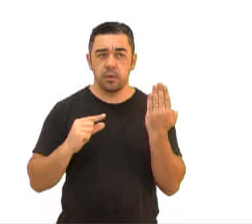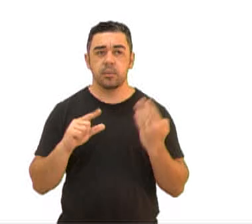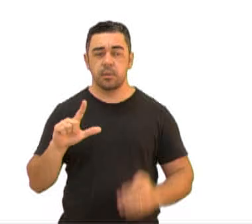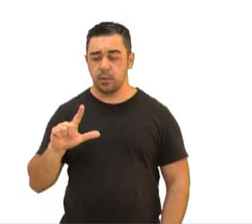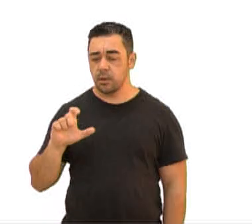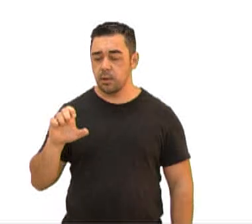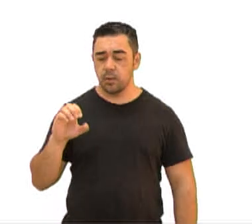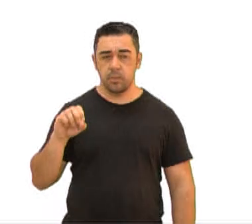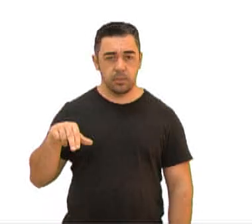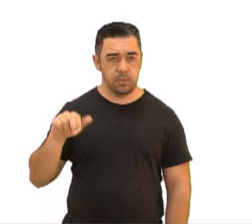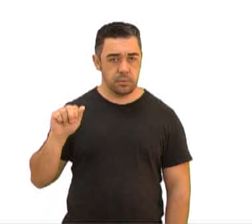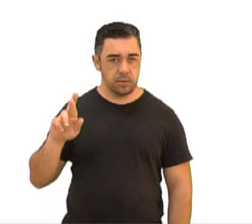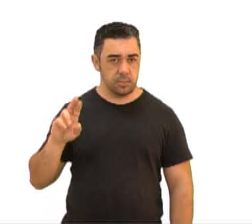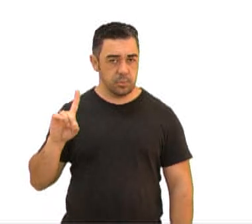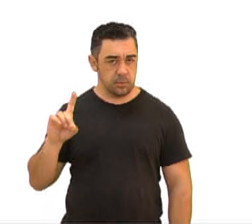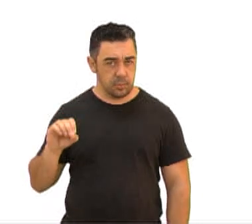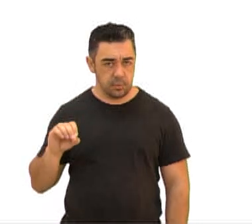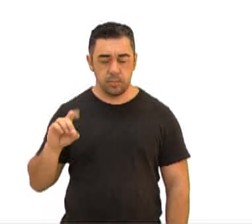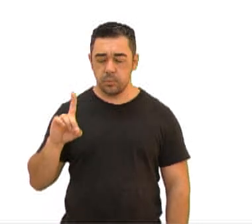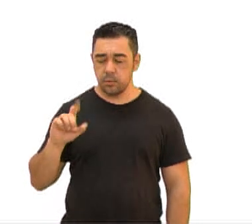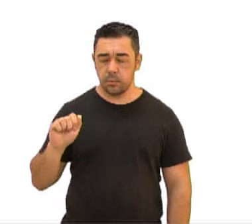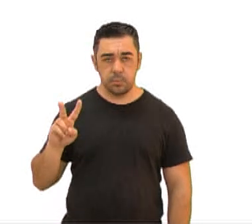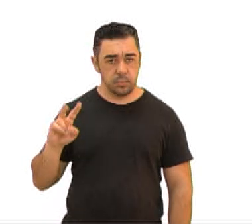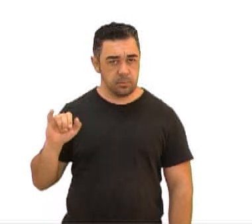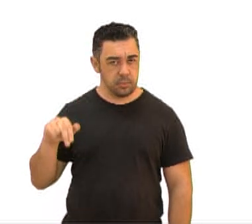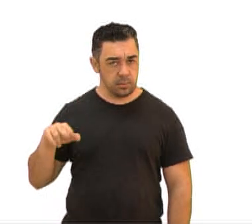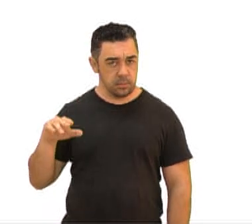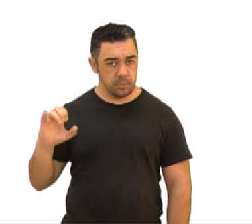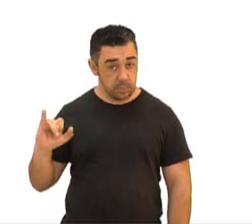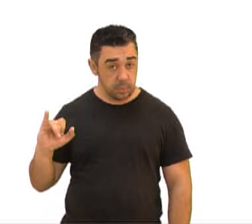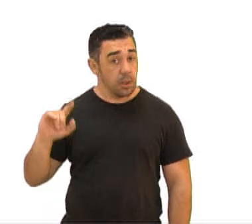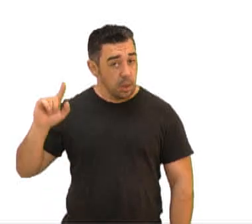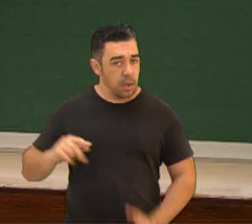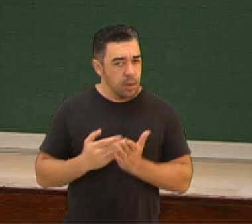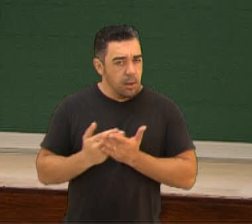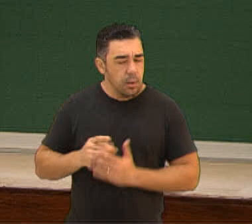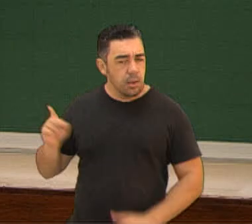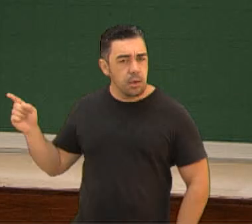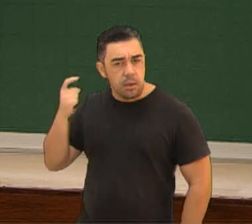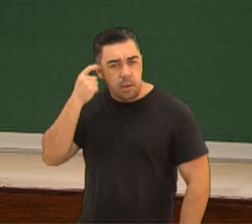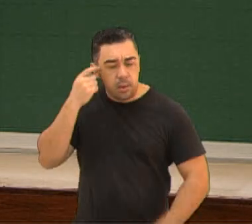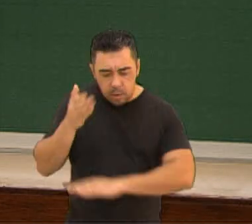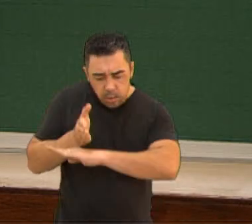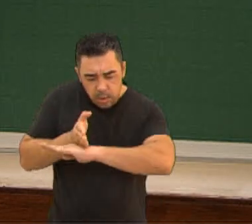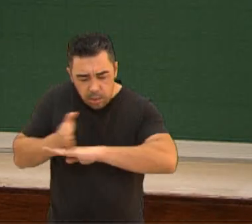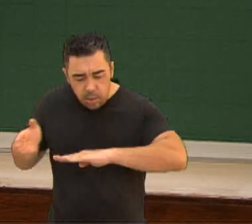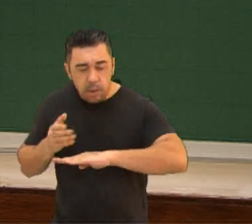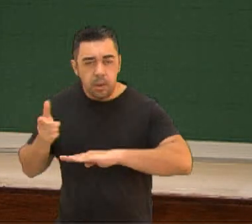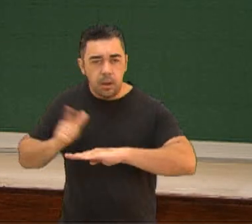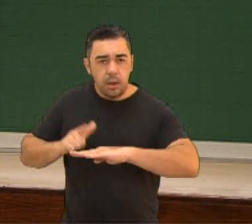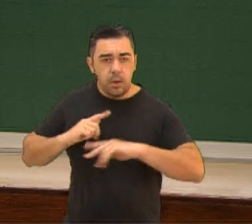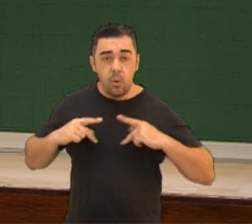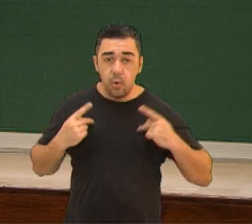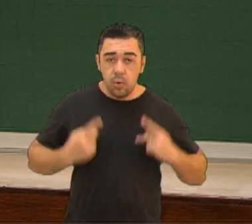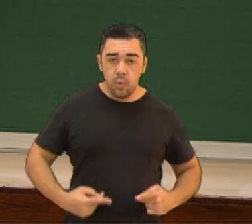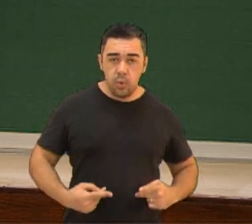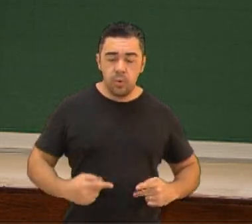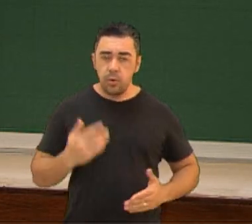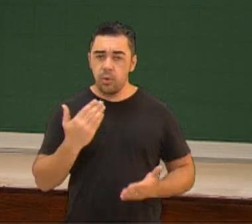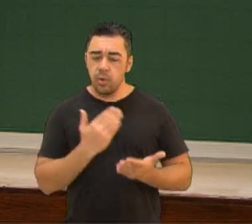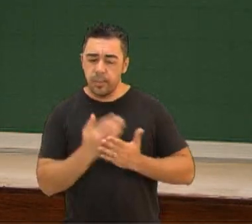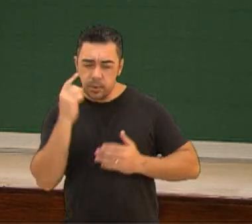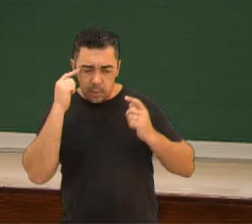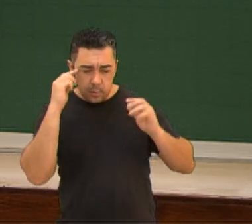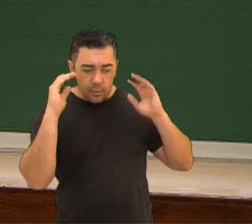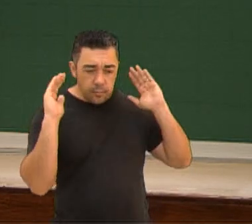dizer assim, ela simboliza um pouco desse humanismo, dessa nova maneira de se pensar que a Idade Moderna vai inaugurar, onde